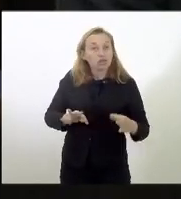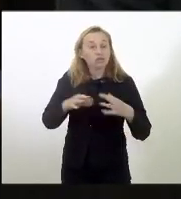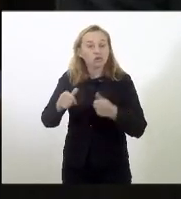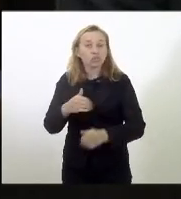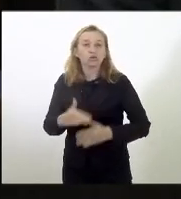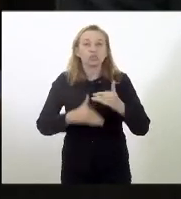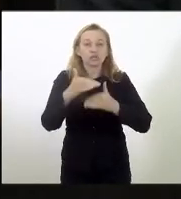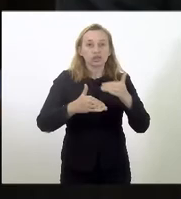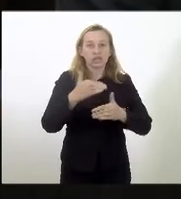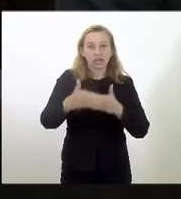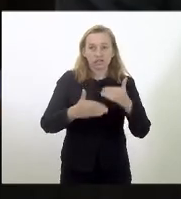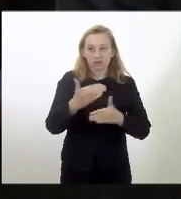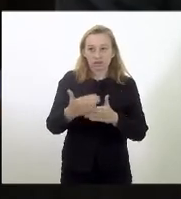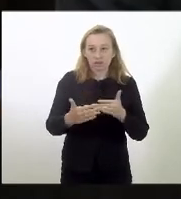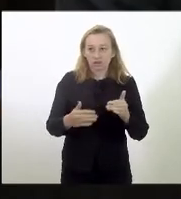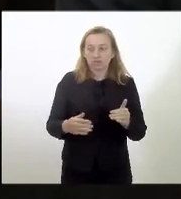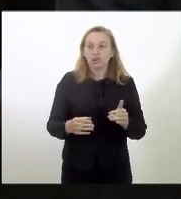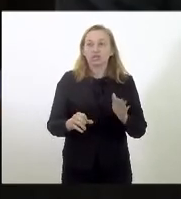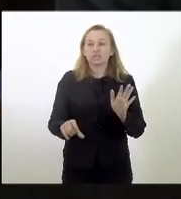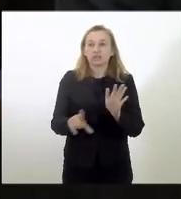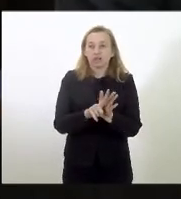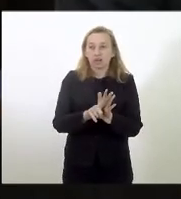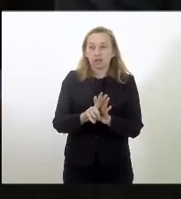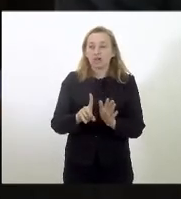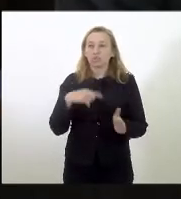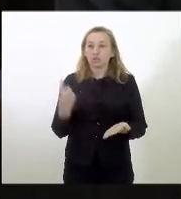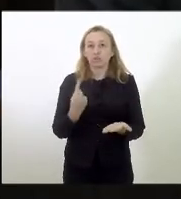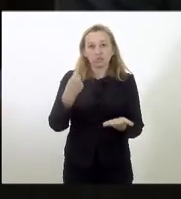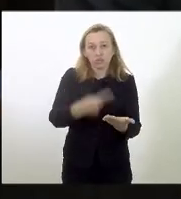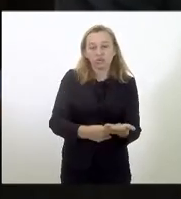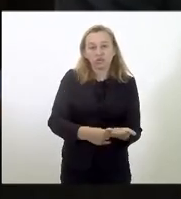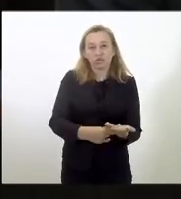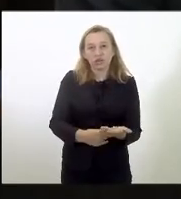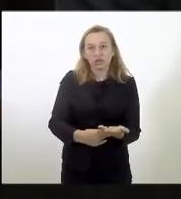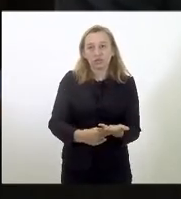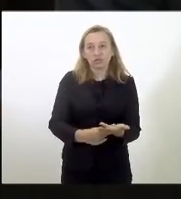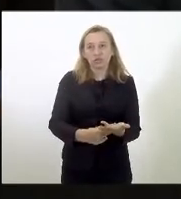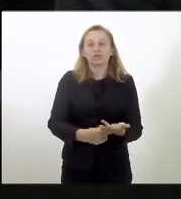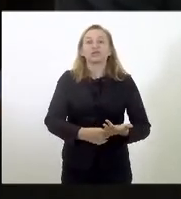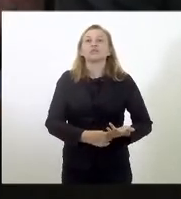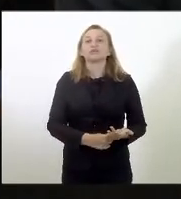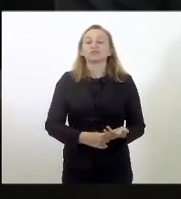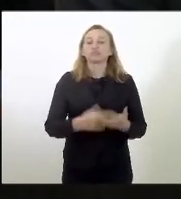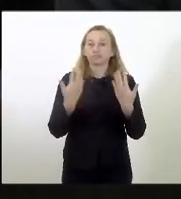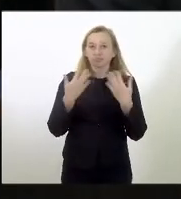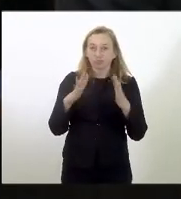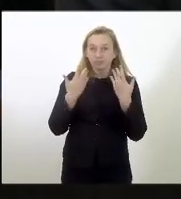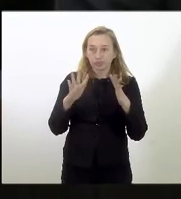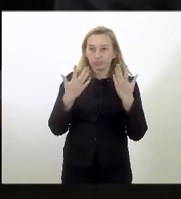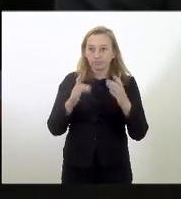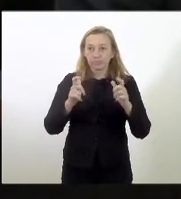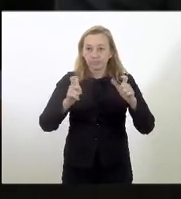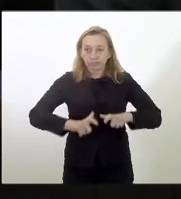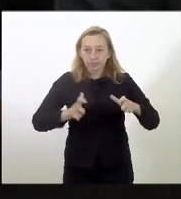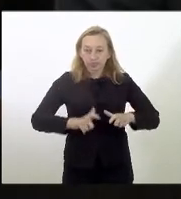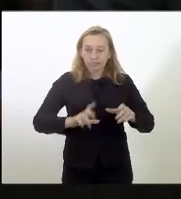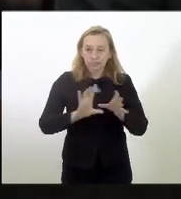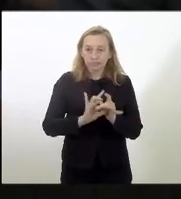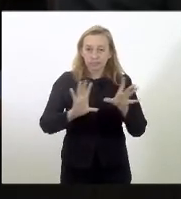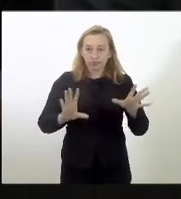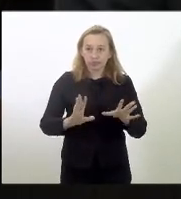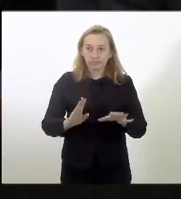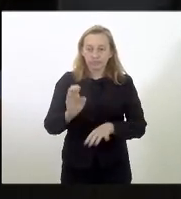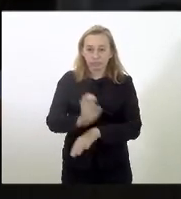é o compromisso da Defensoria Pública do Estado do Rio de Janeiro. Parabéns pelas novas instalações e que aqui seja o grande espaço da democracia no